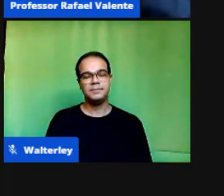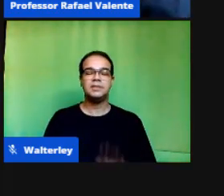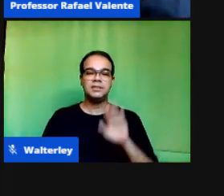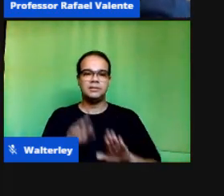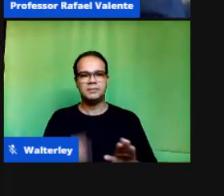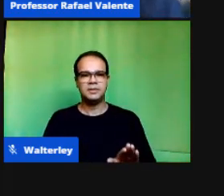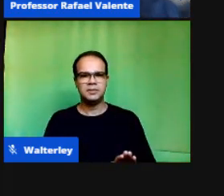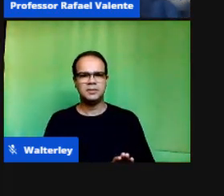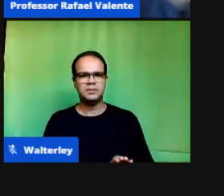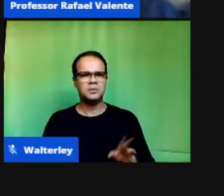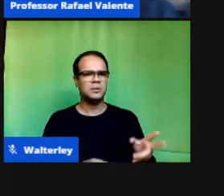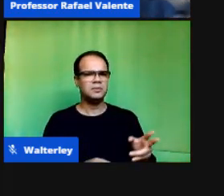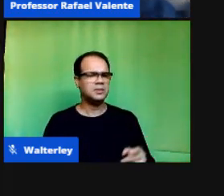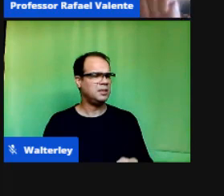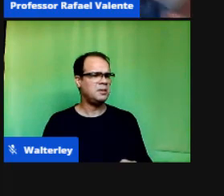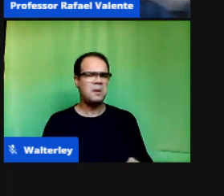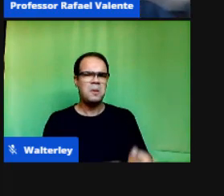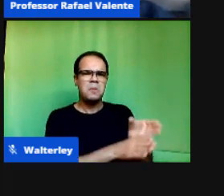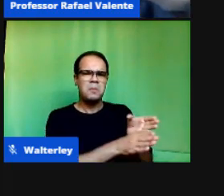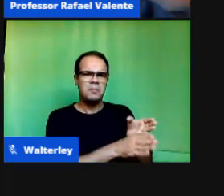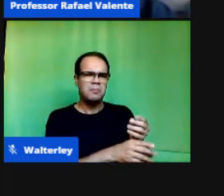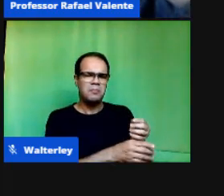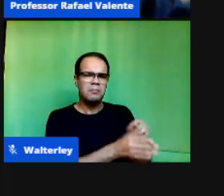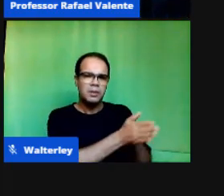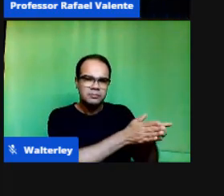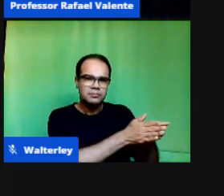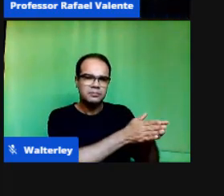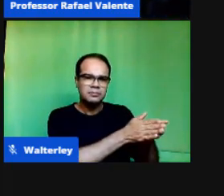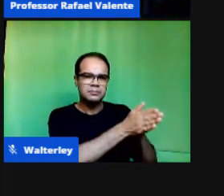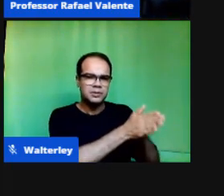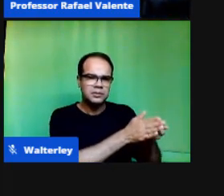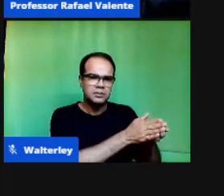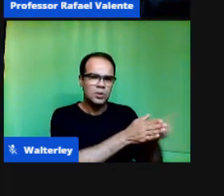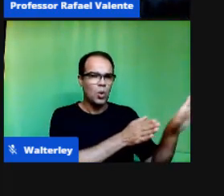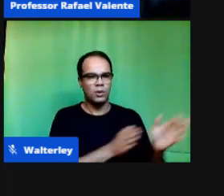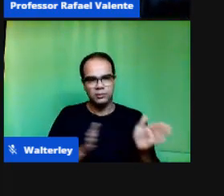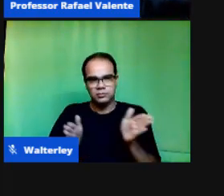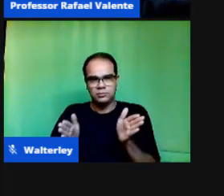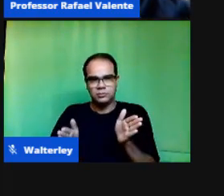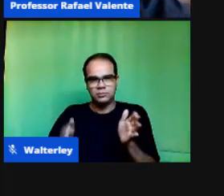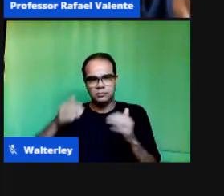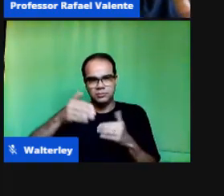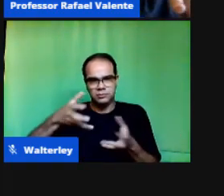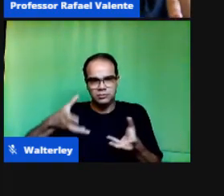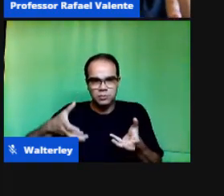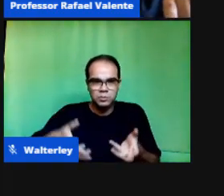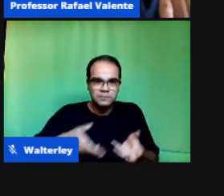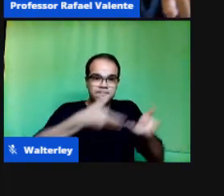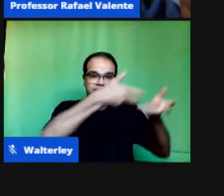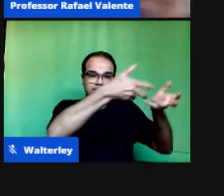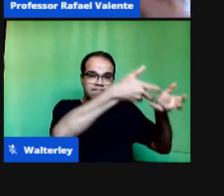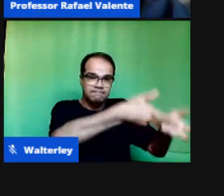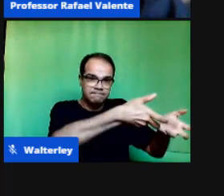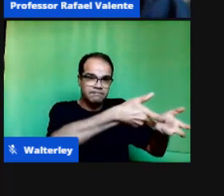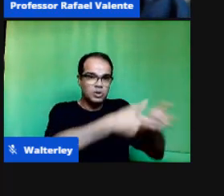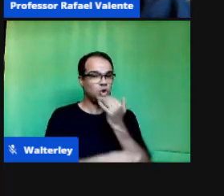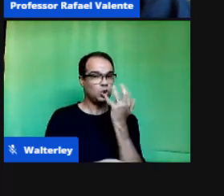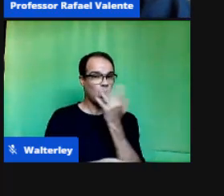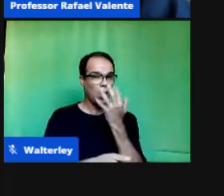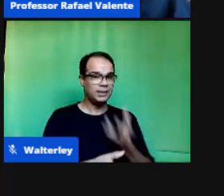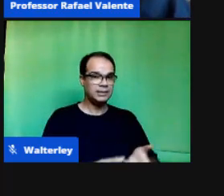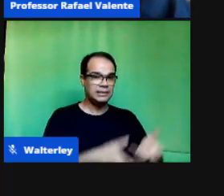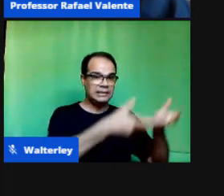eu quero que ele responda para mim. Não, mas eu te dei uma caixa de chocolate. Eu quero que você também me dê outra, mas eu não